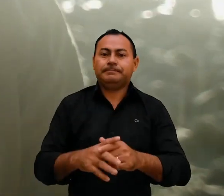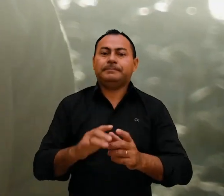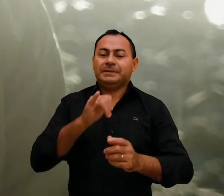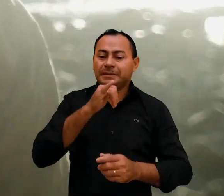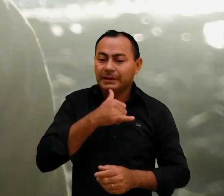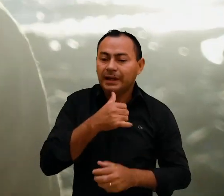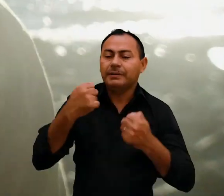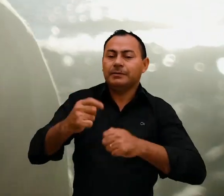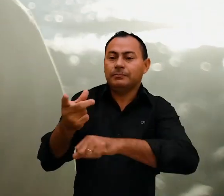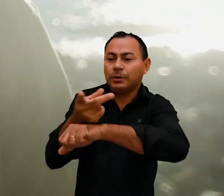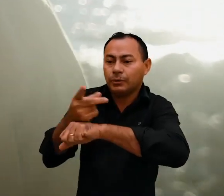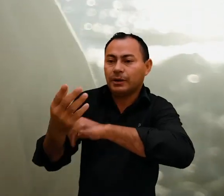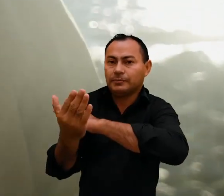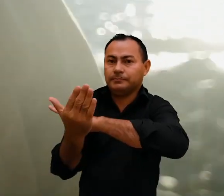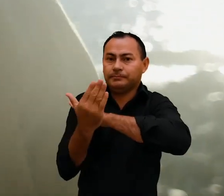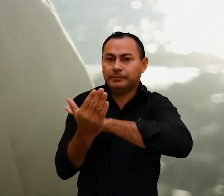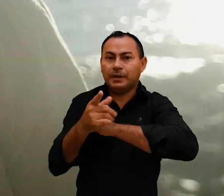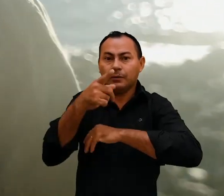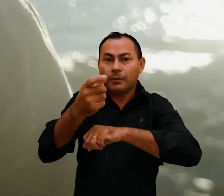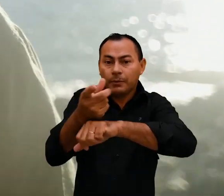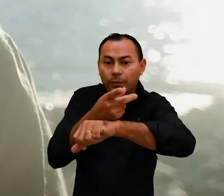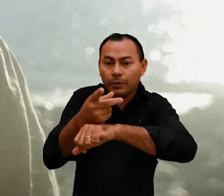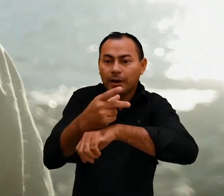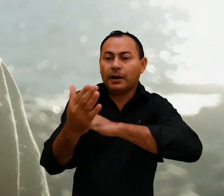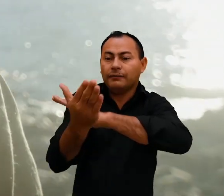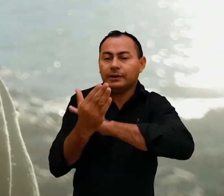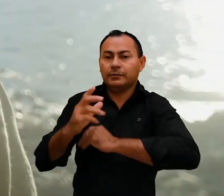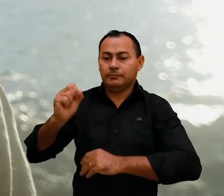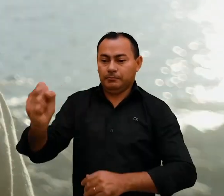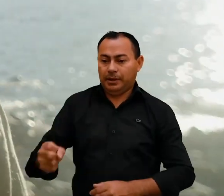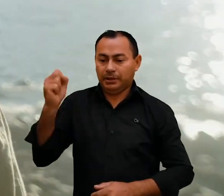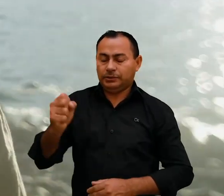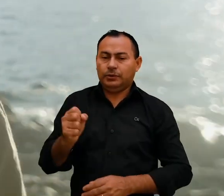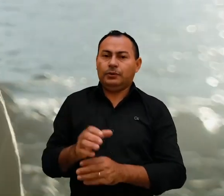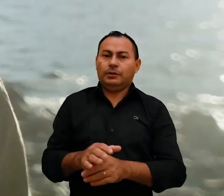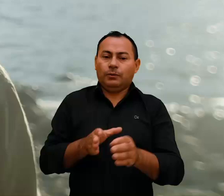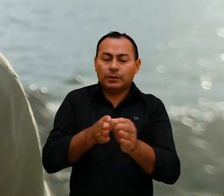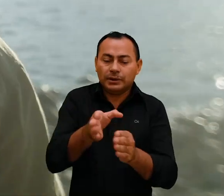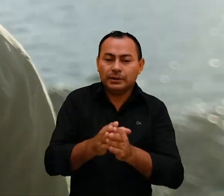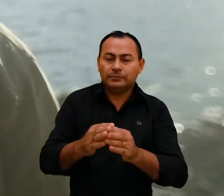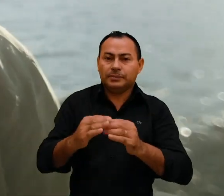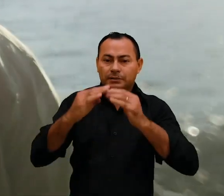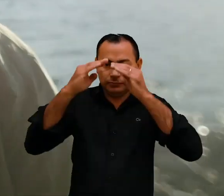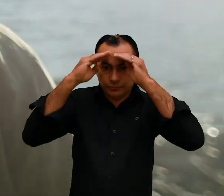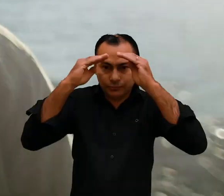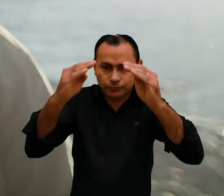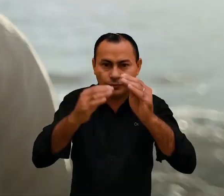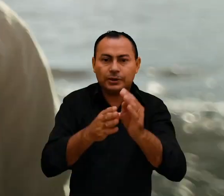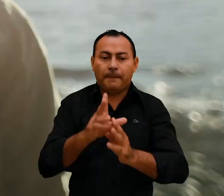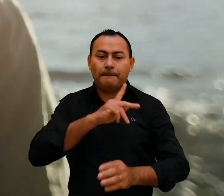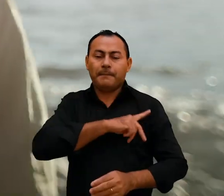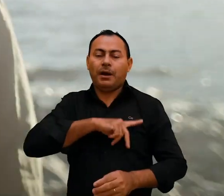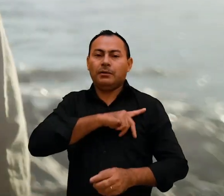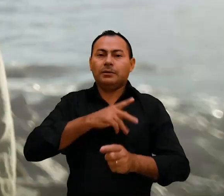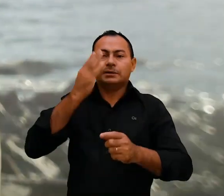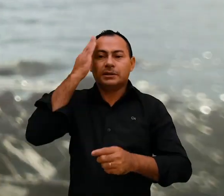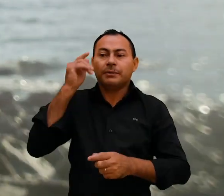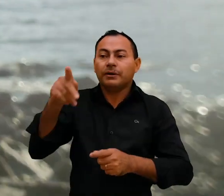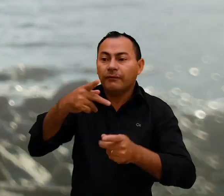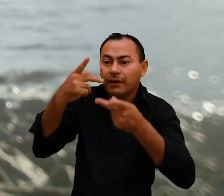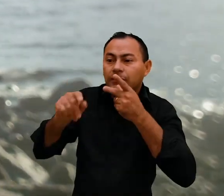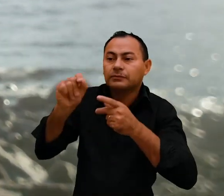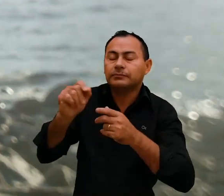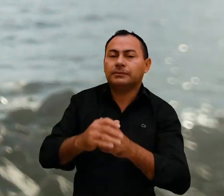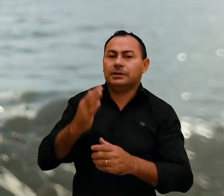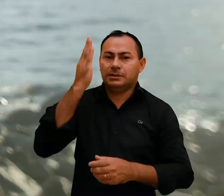acaba tendo de buscar ajuda se você buscar ajuda do pastor Conselheiro e ele seguir a linha de Paula Ele saberá dizer o que